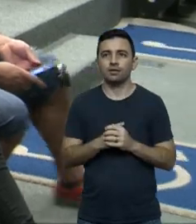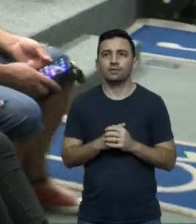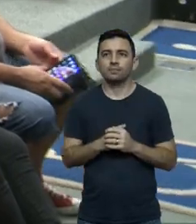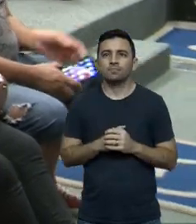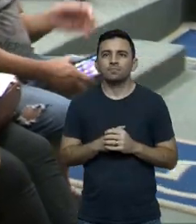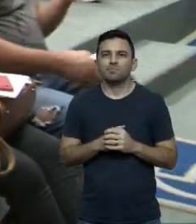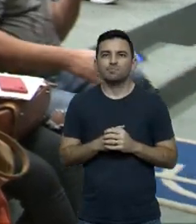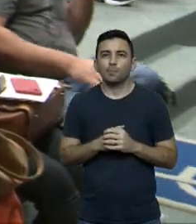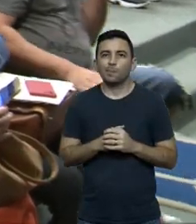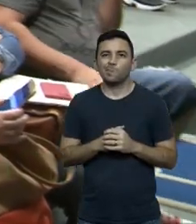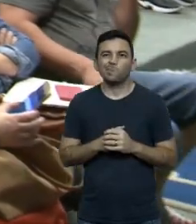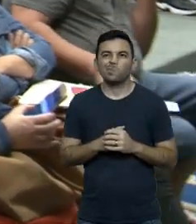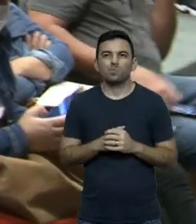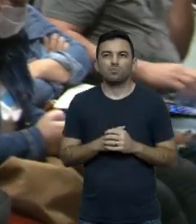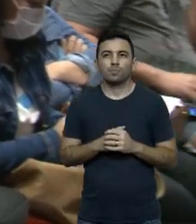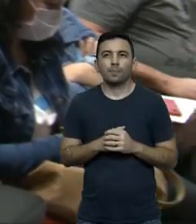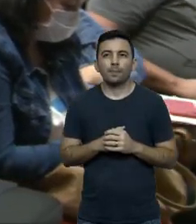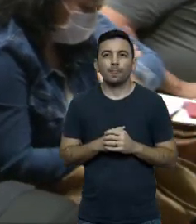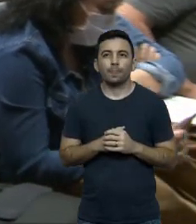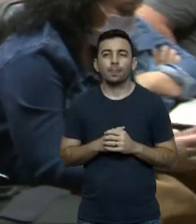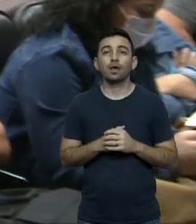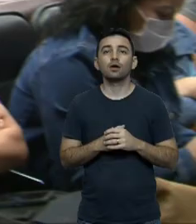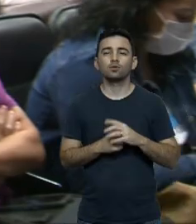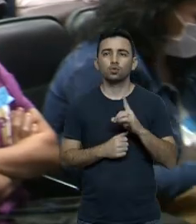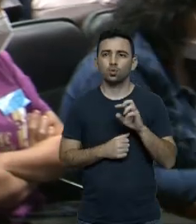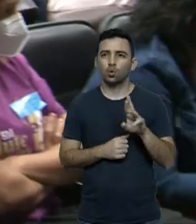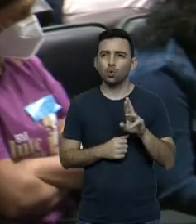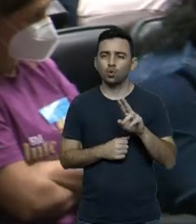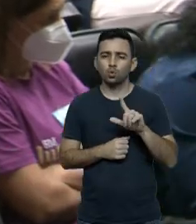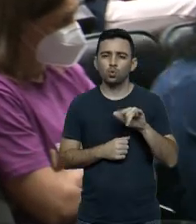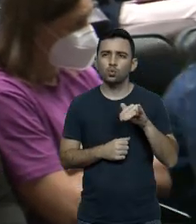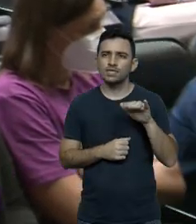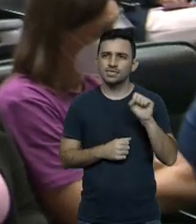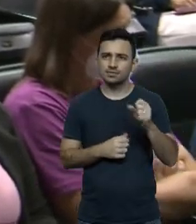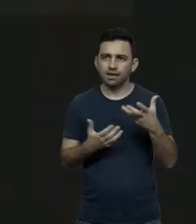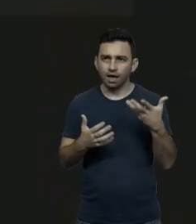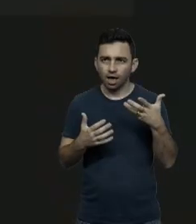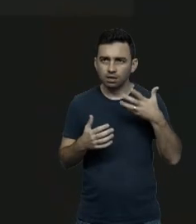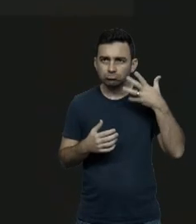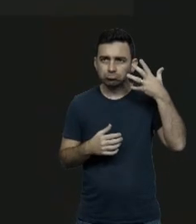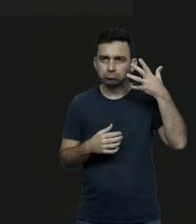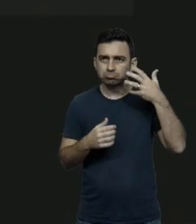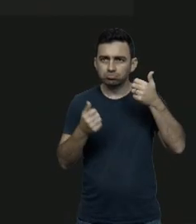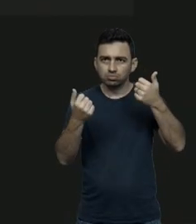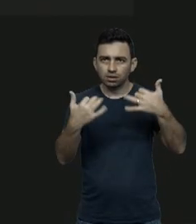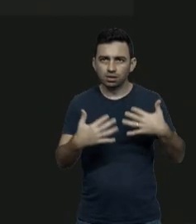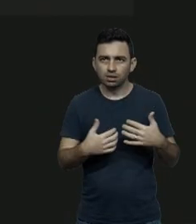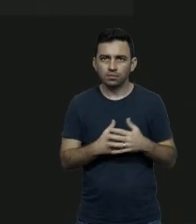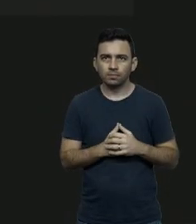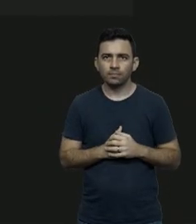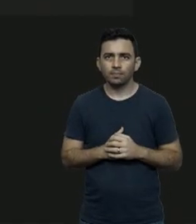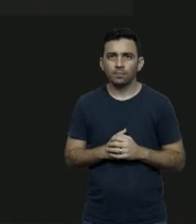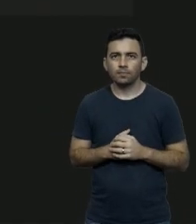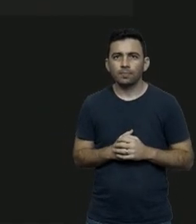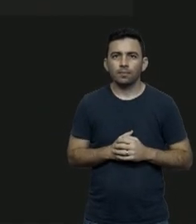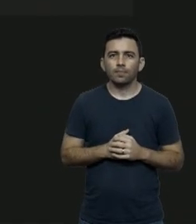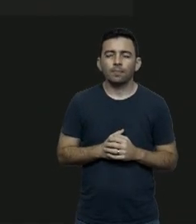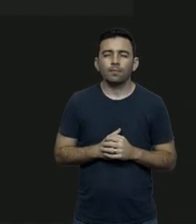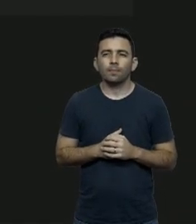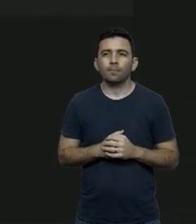se o Doutor Luiz Fernando quer se manifestar ou quer ficar na escuta fica à vontade